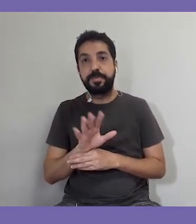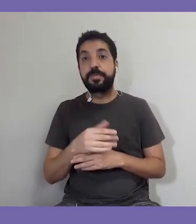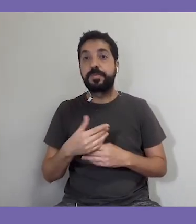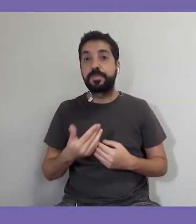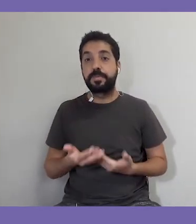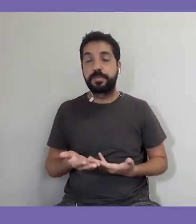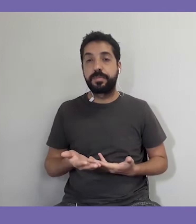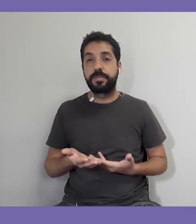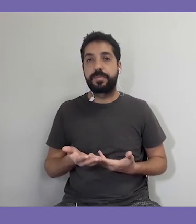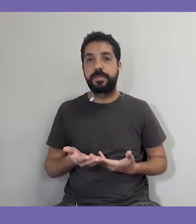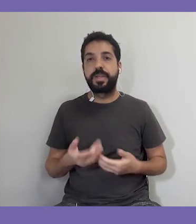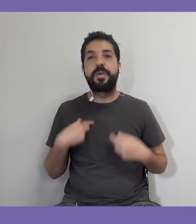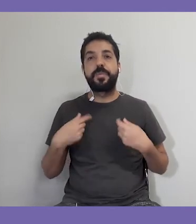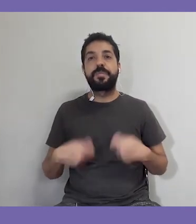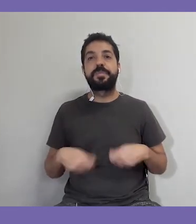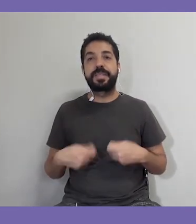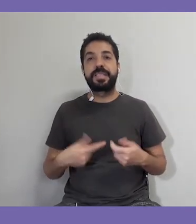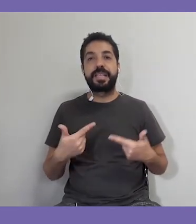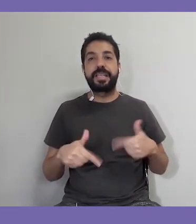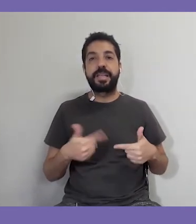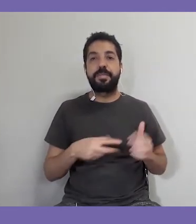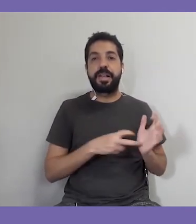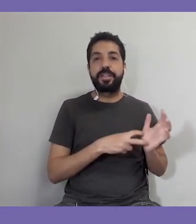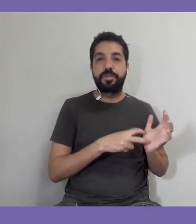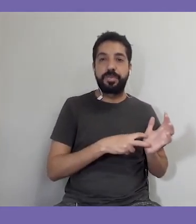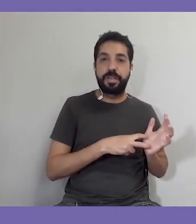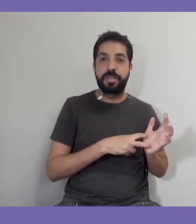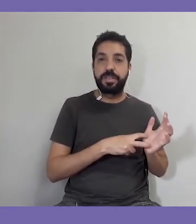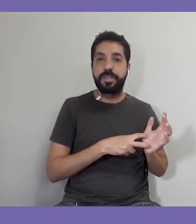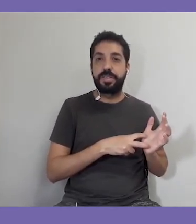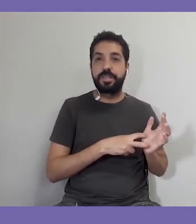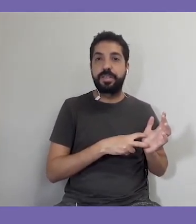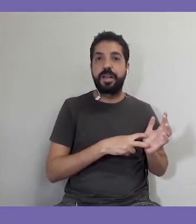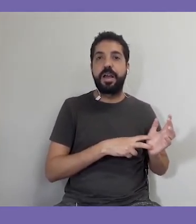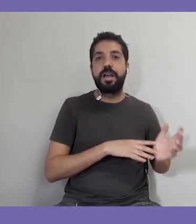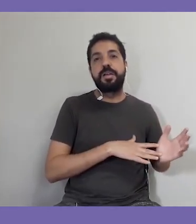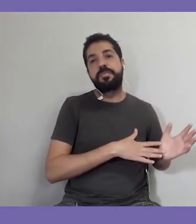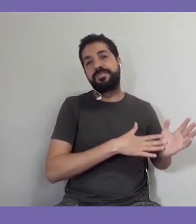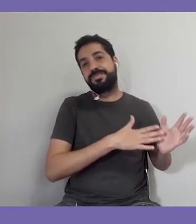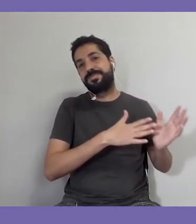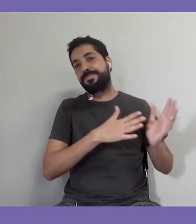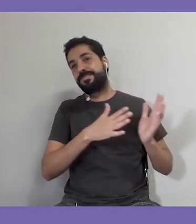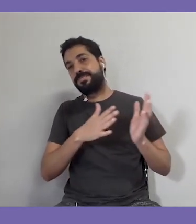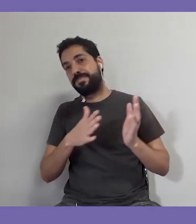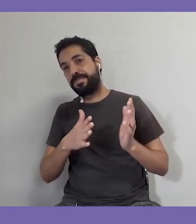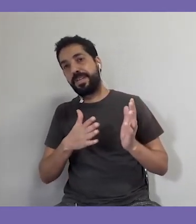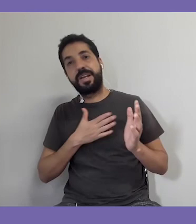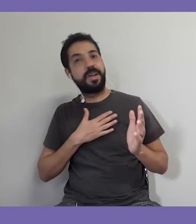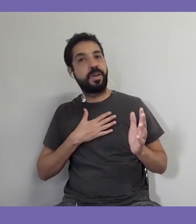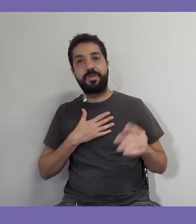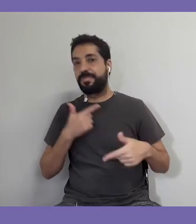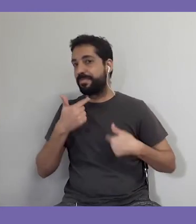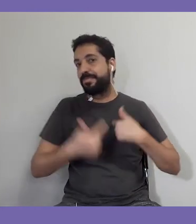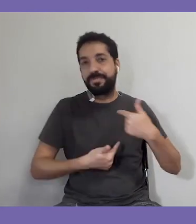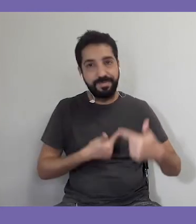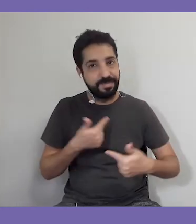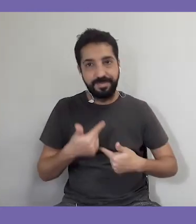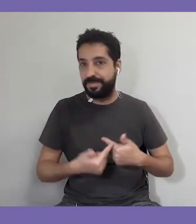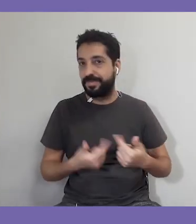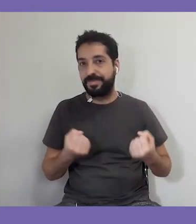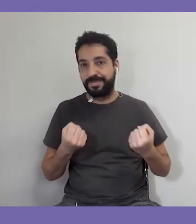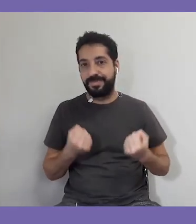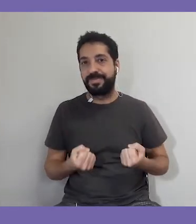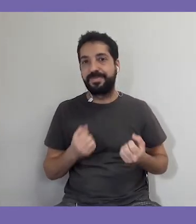né? E eu tive que trabalhar de manhã, e assim, foi a manhã inteira, ninguém me deixou em paz,